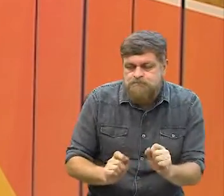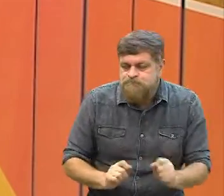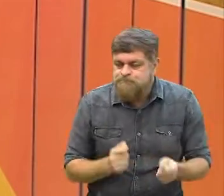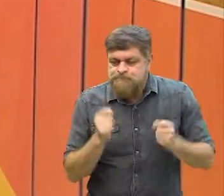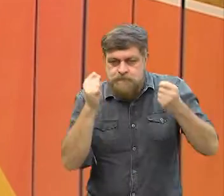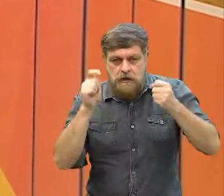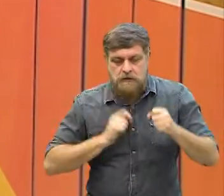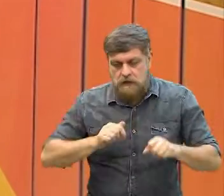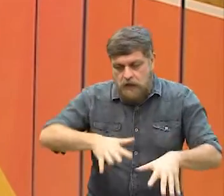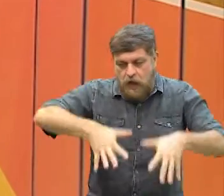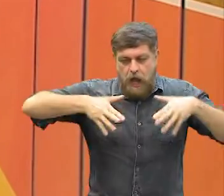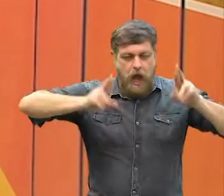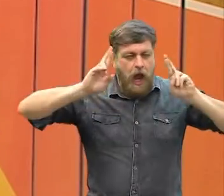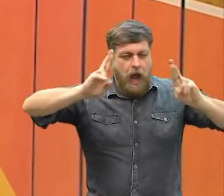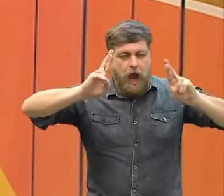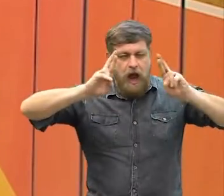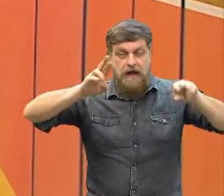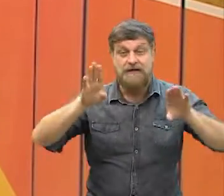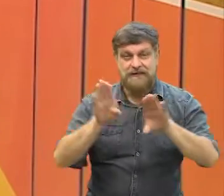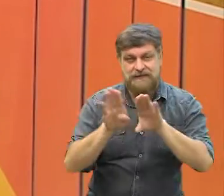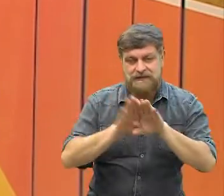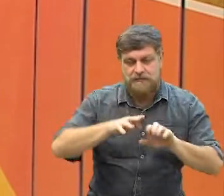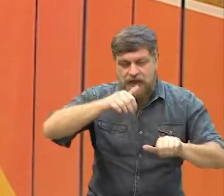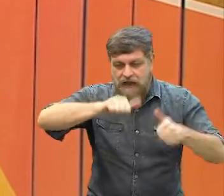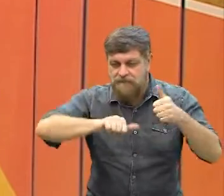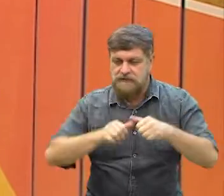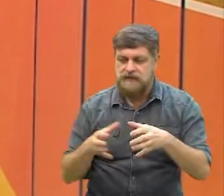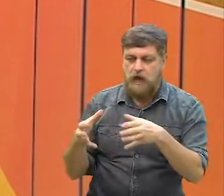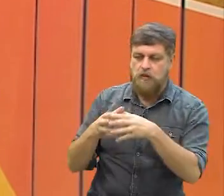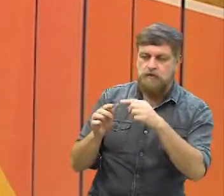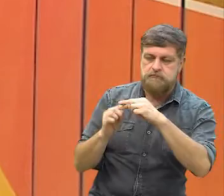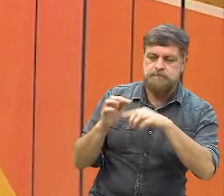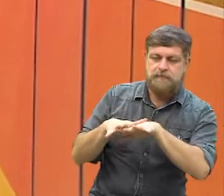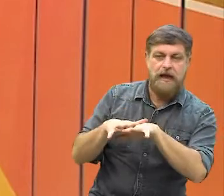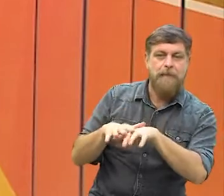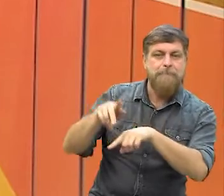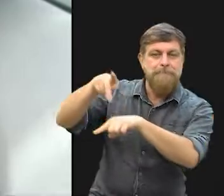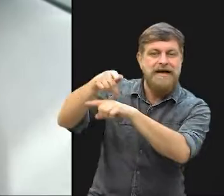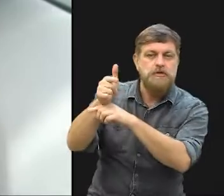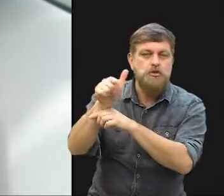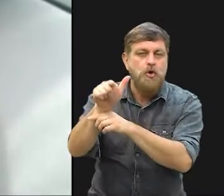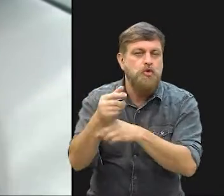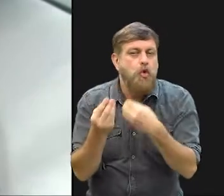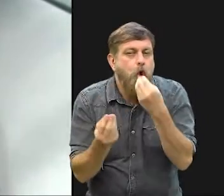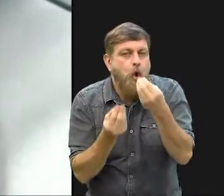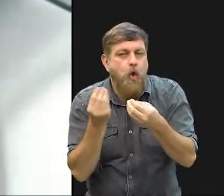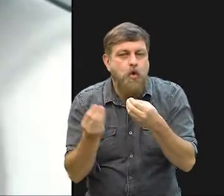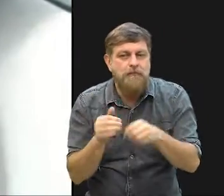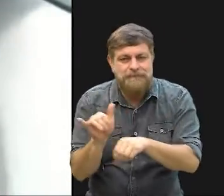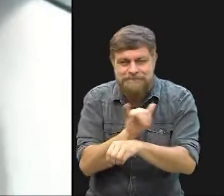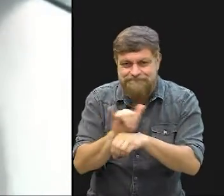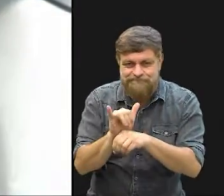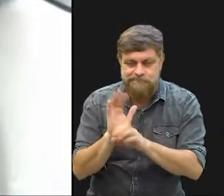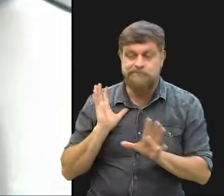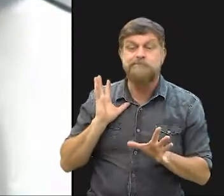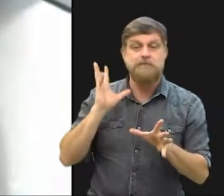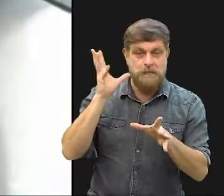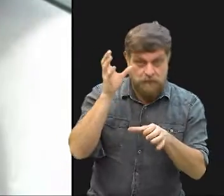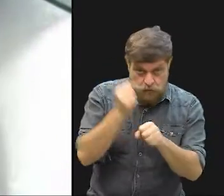diretores, torcedores, analisar adversários de fora do país. Precisa de tudo